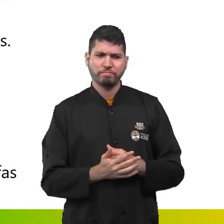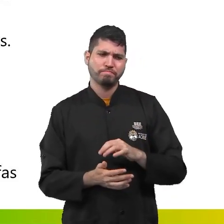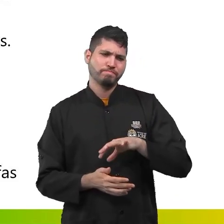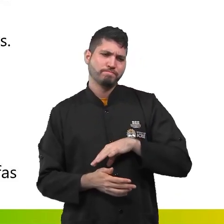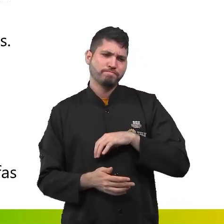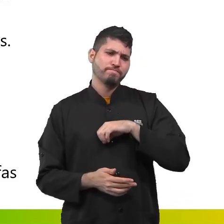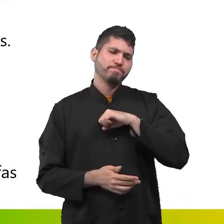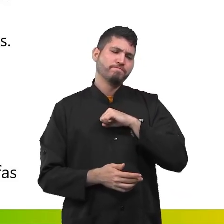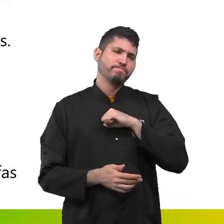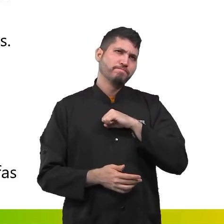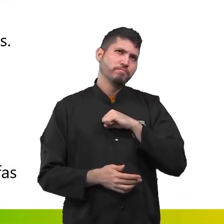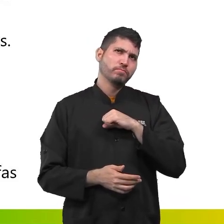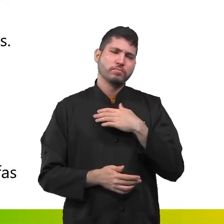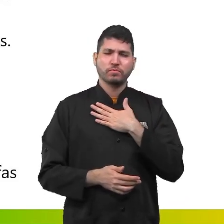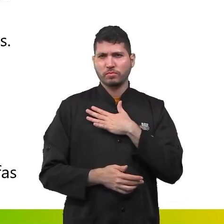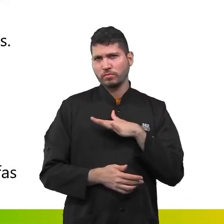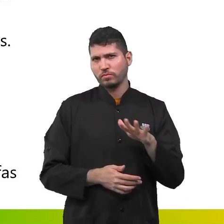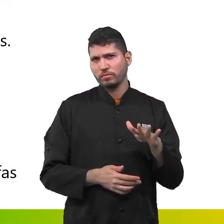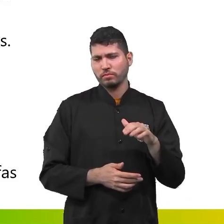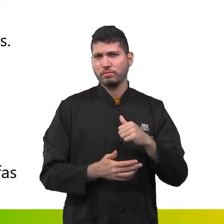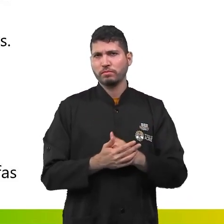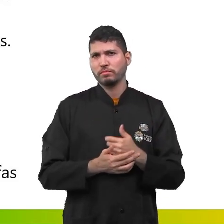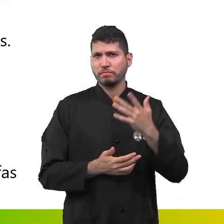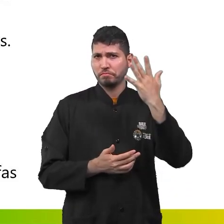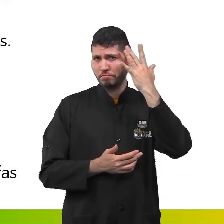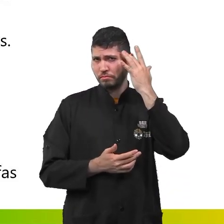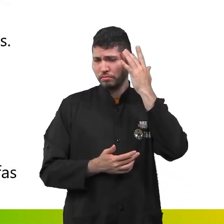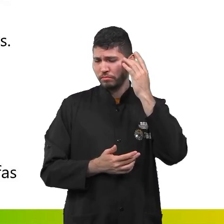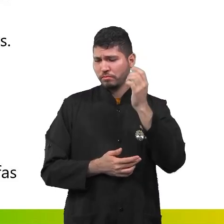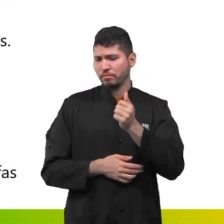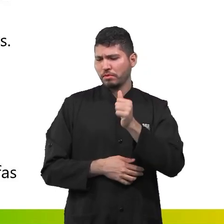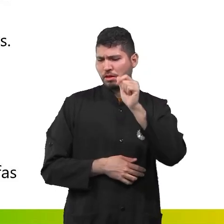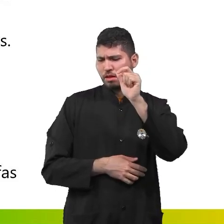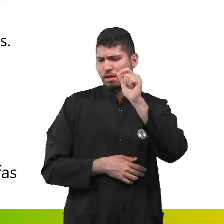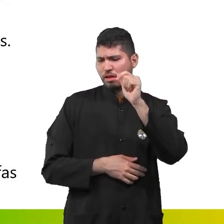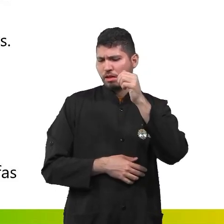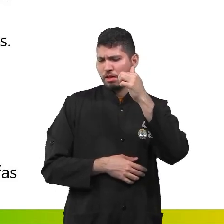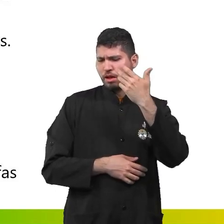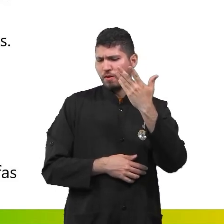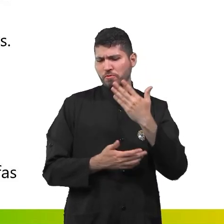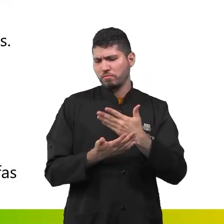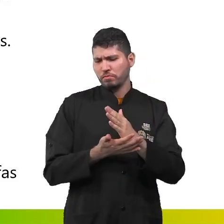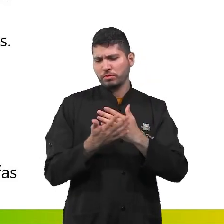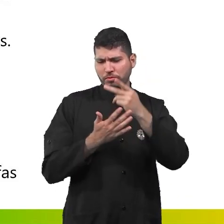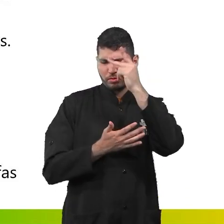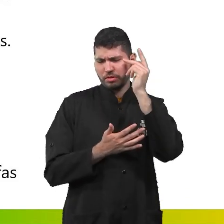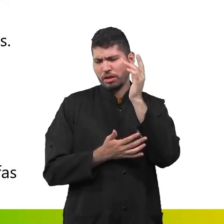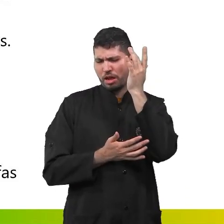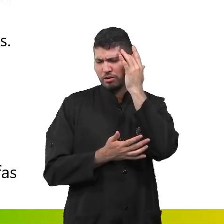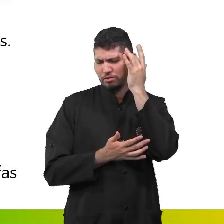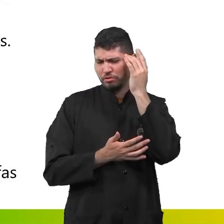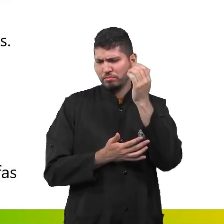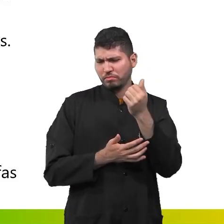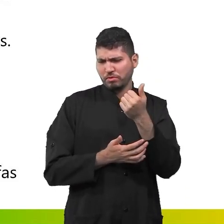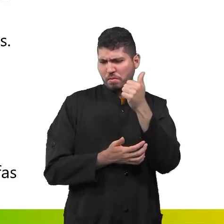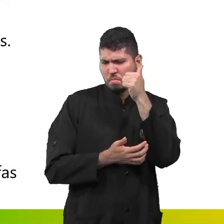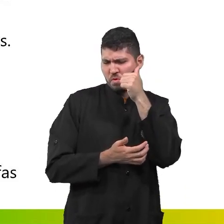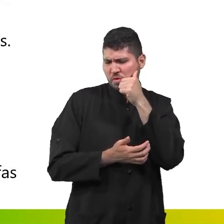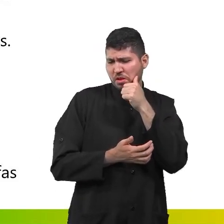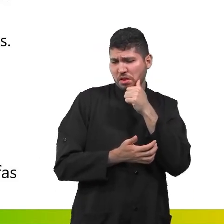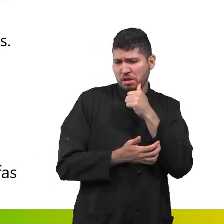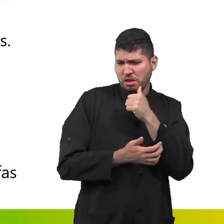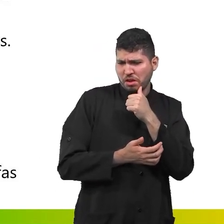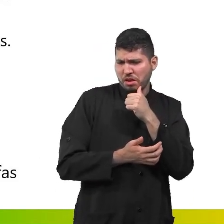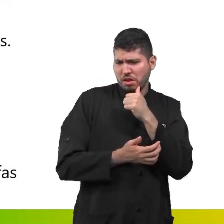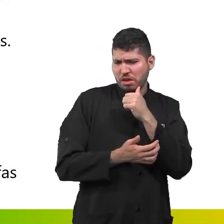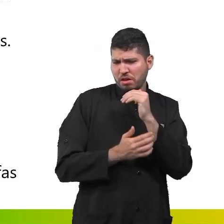Eu não gosto daquelas pessoas que acham a mulher inferior. E a Mafalda diz, será que, mais